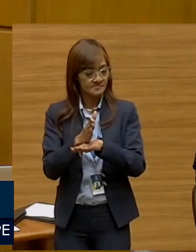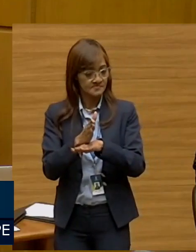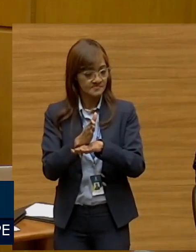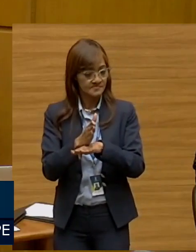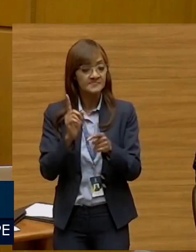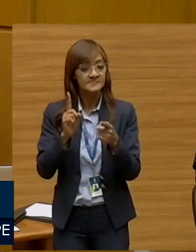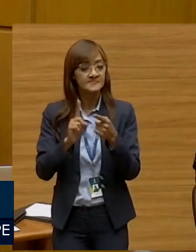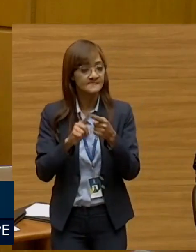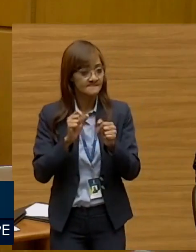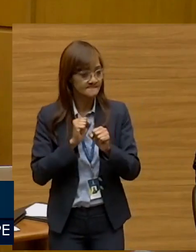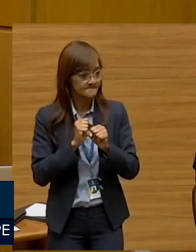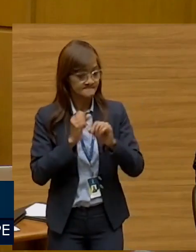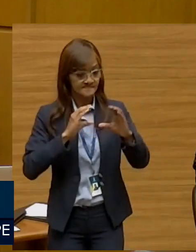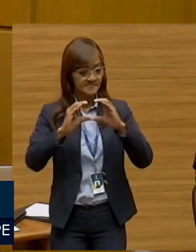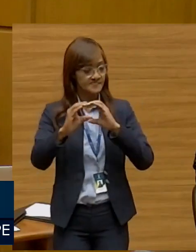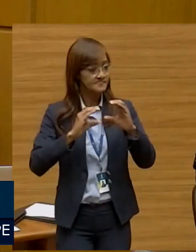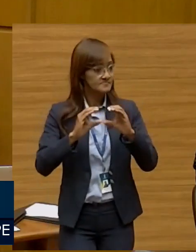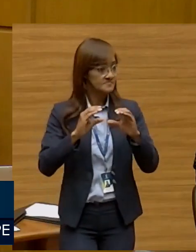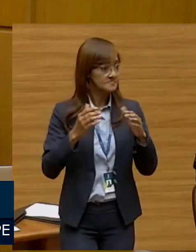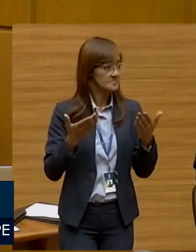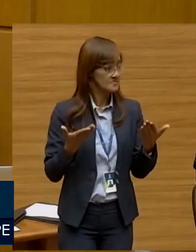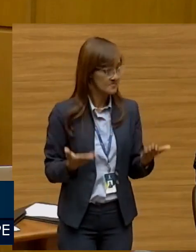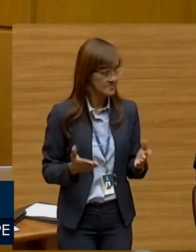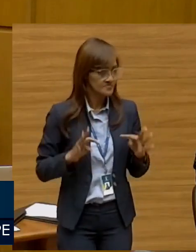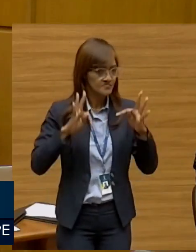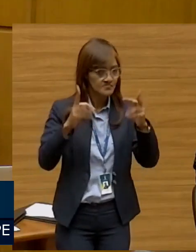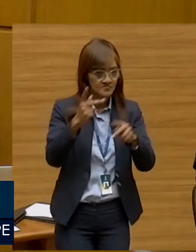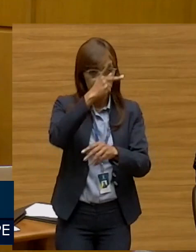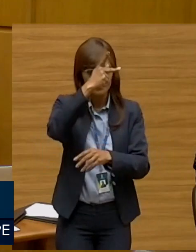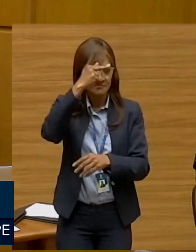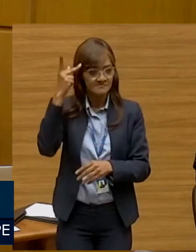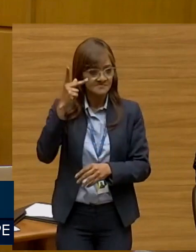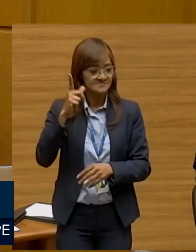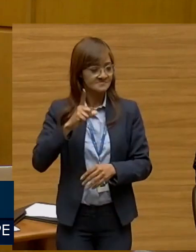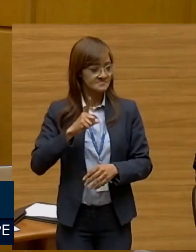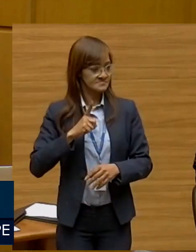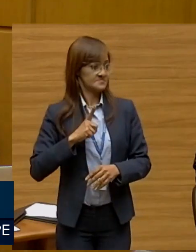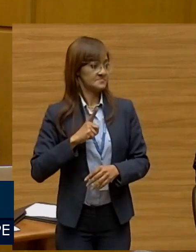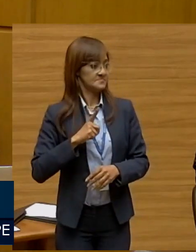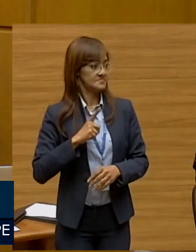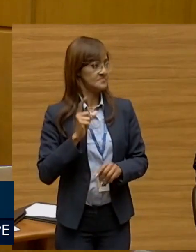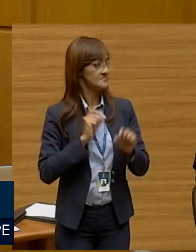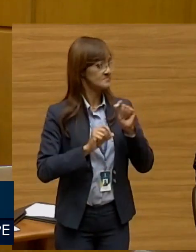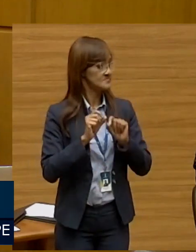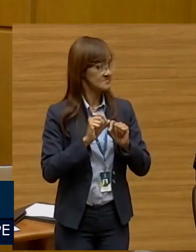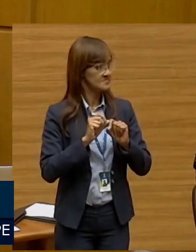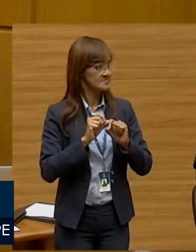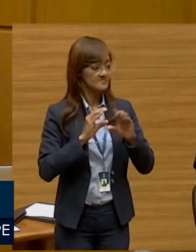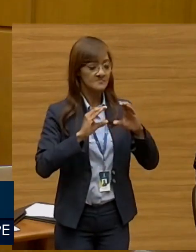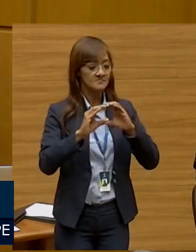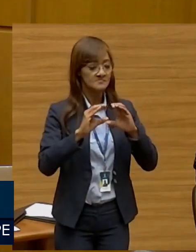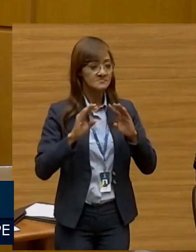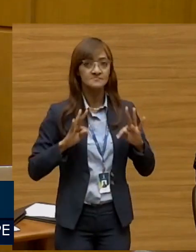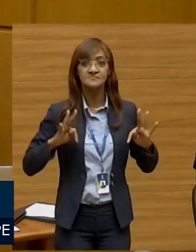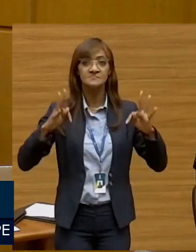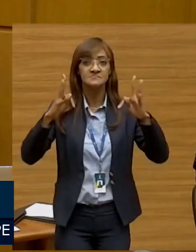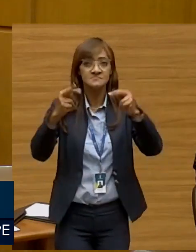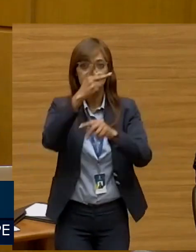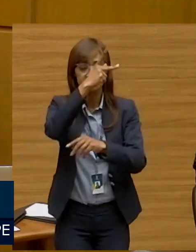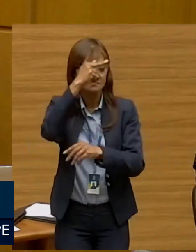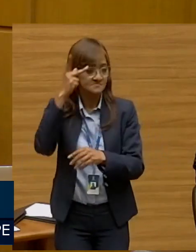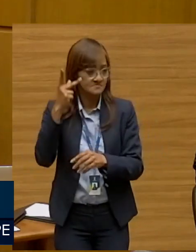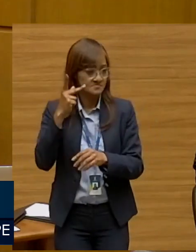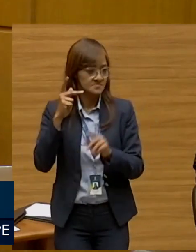E a comunicação é o meio pelo qual o homem interage com o mundo e com, né, os outros. E isso permite seu